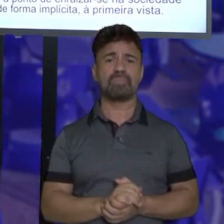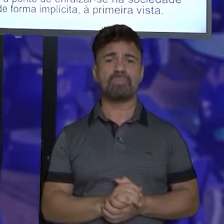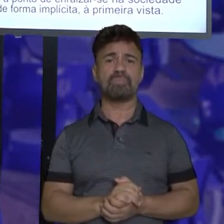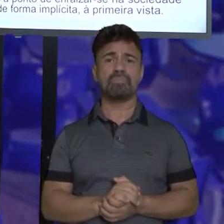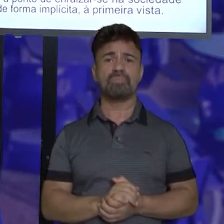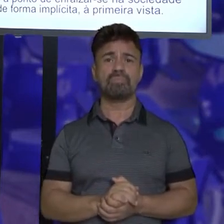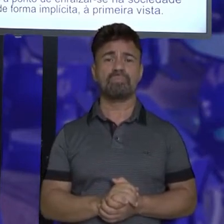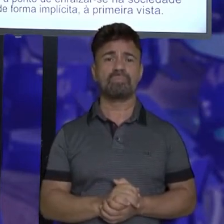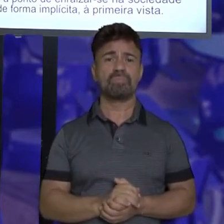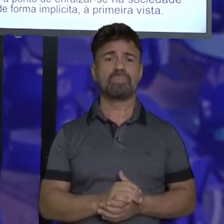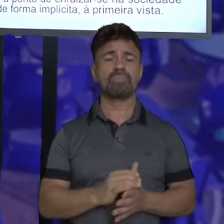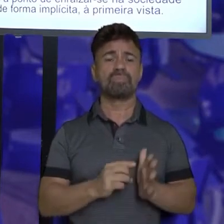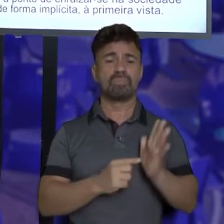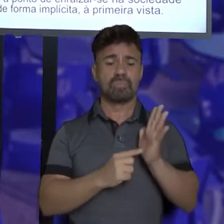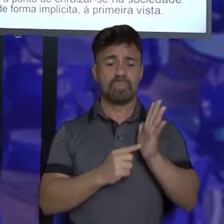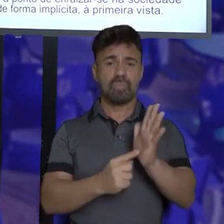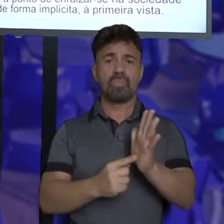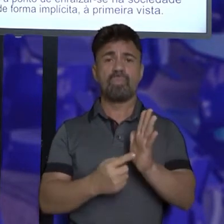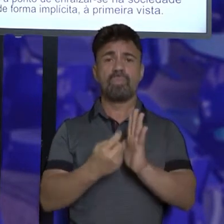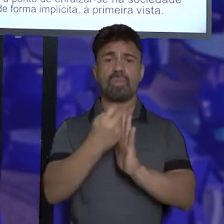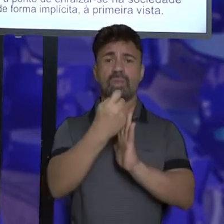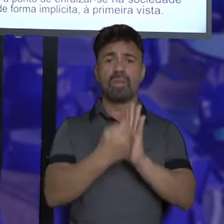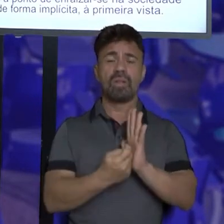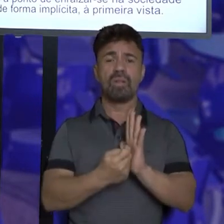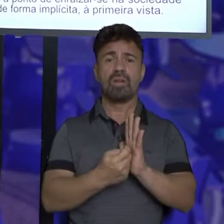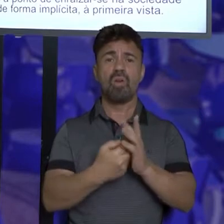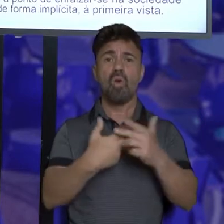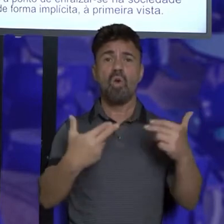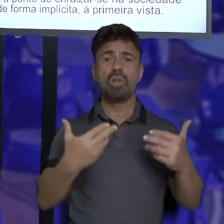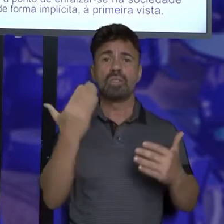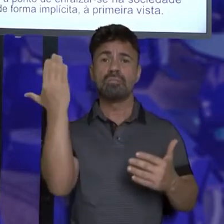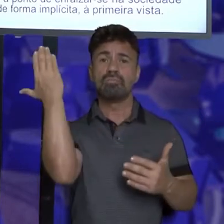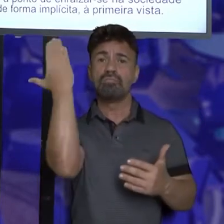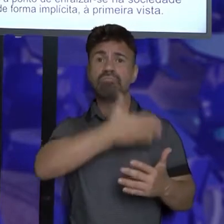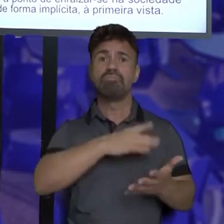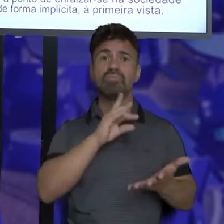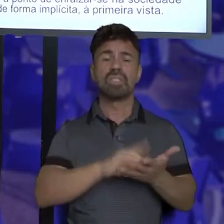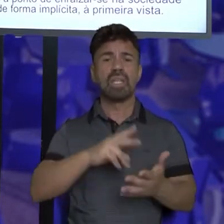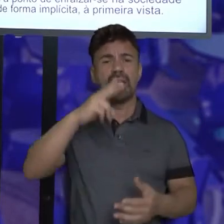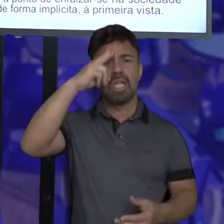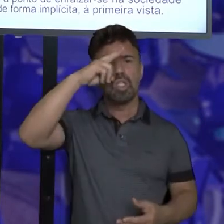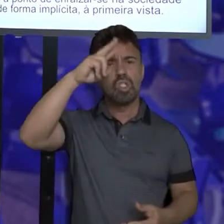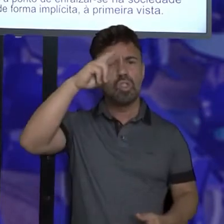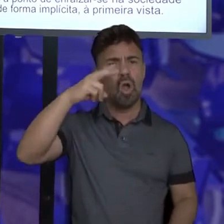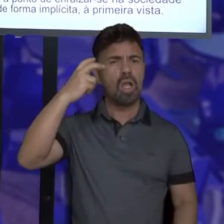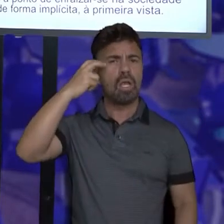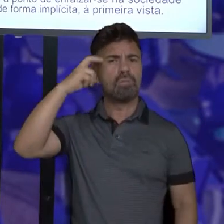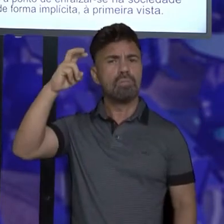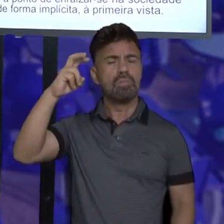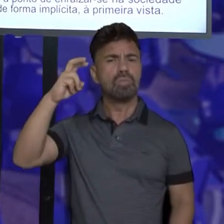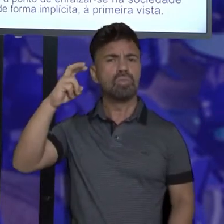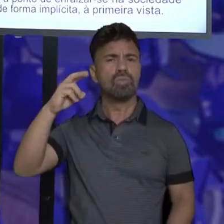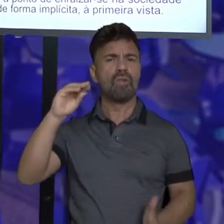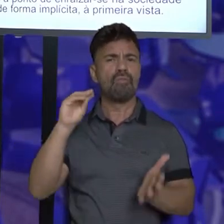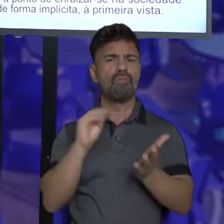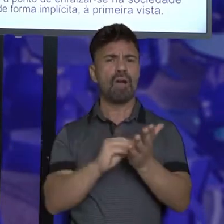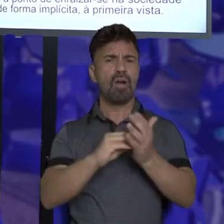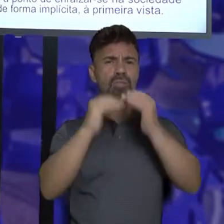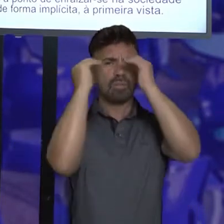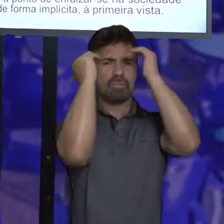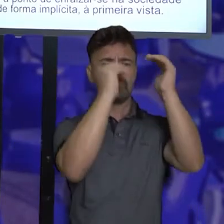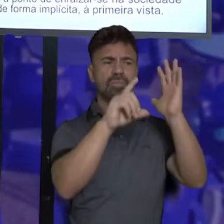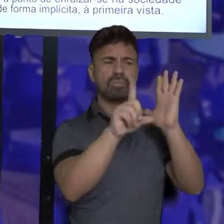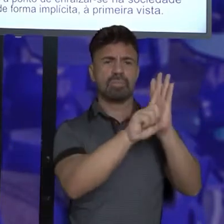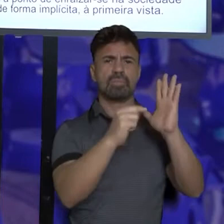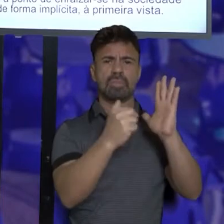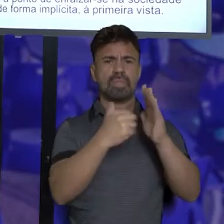redação, e ela mostrou coisas que comprovam isso, que é a história, a cultura e o desrespeito às leis. Em seguida,